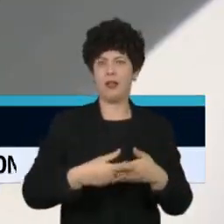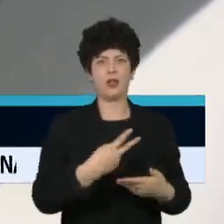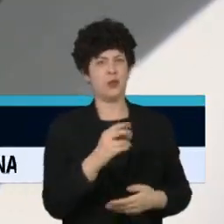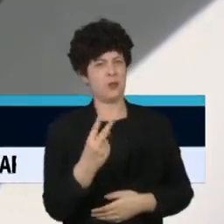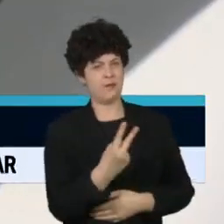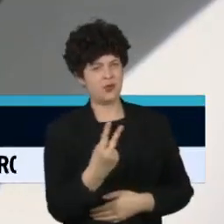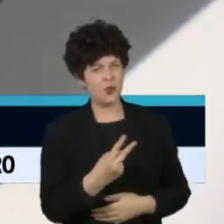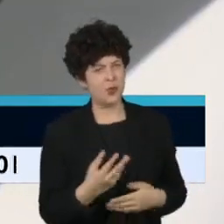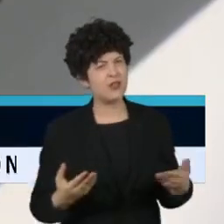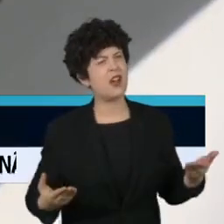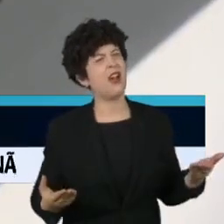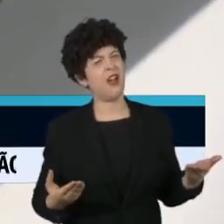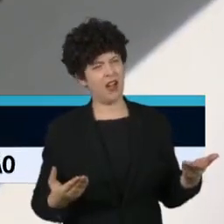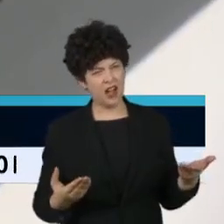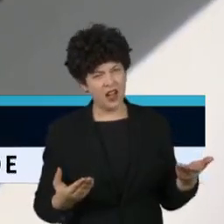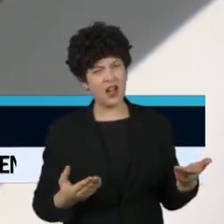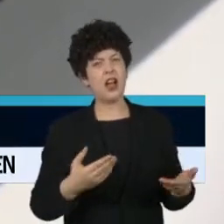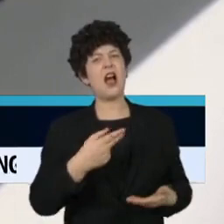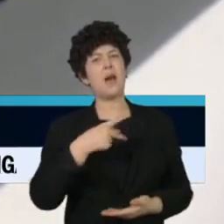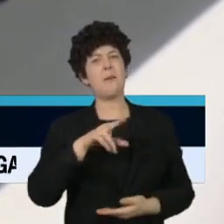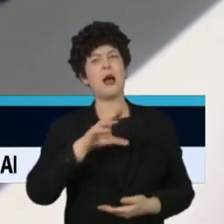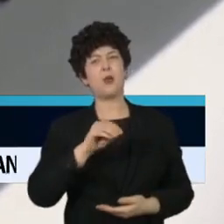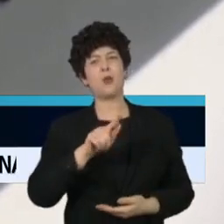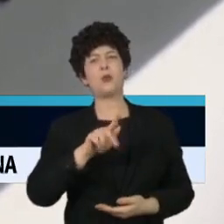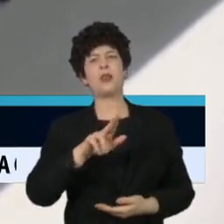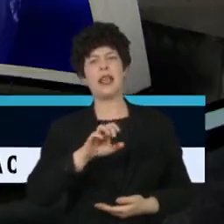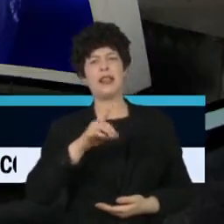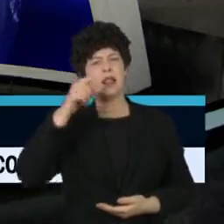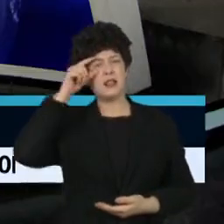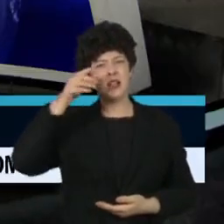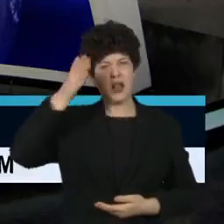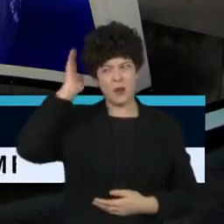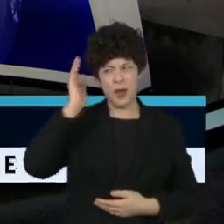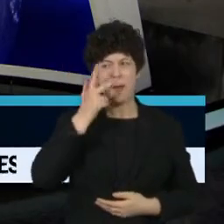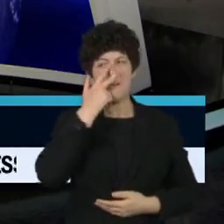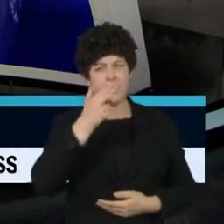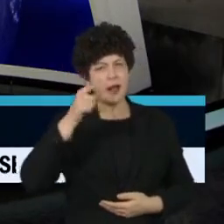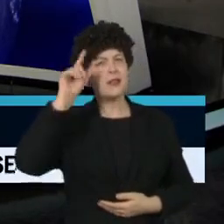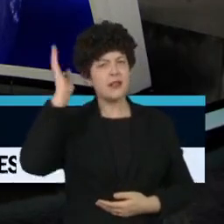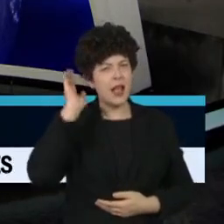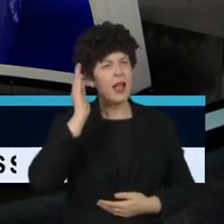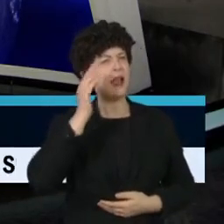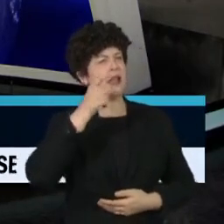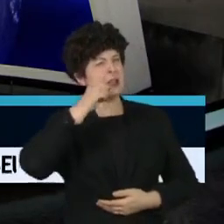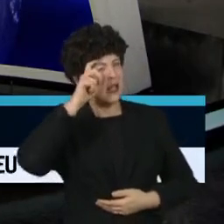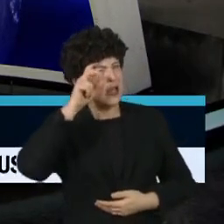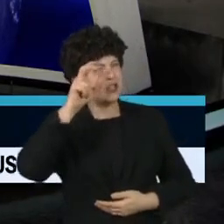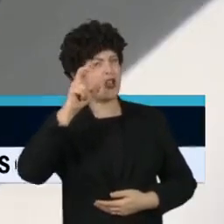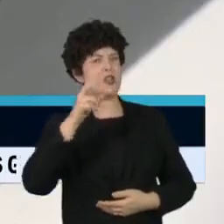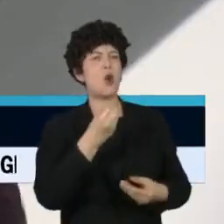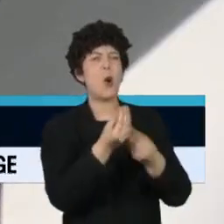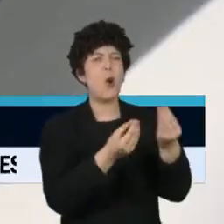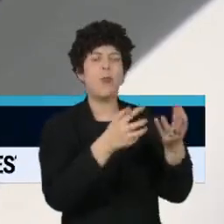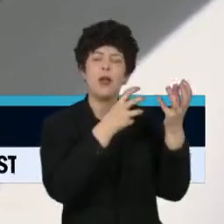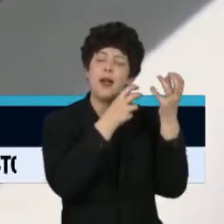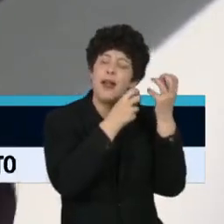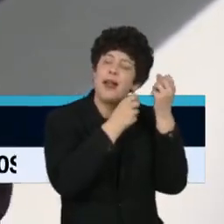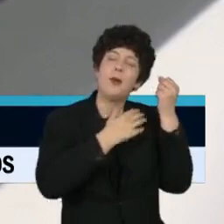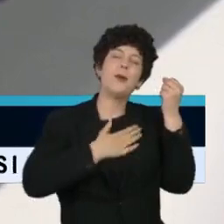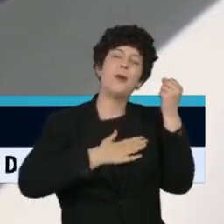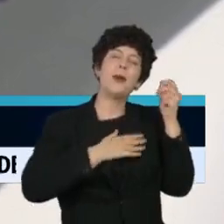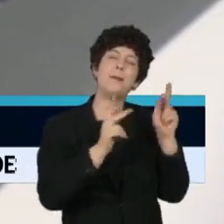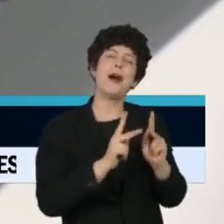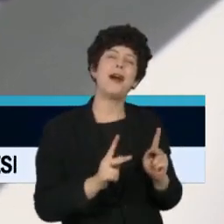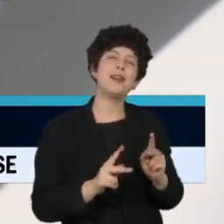junto sul-americana e assim a Guedes é um cara né que parece que é inteligente entrou nessa como é que ele dorme fala